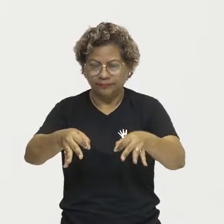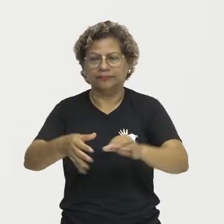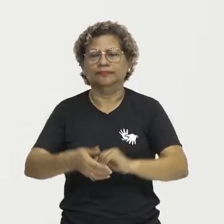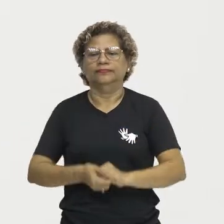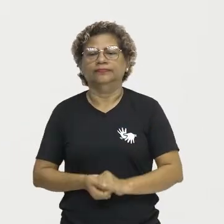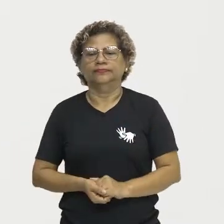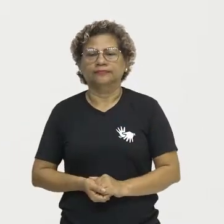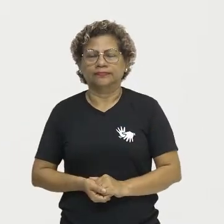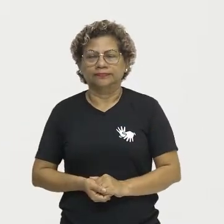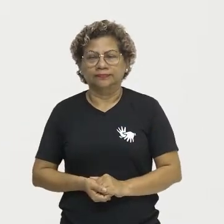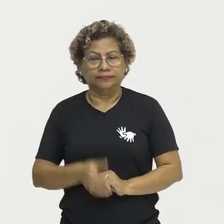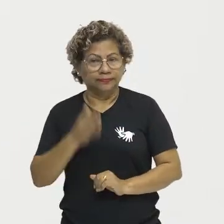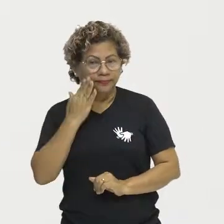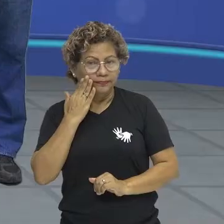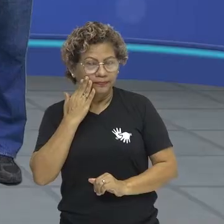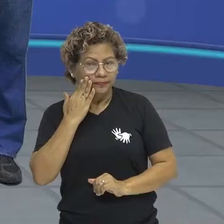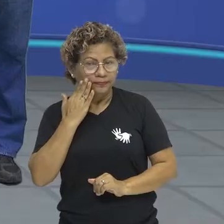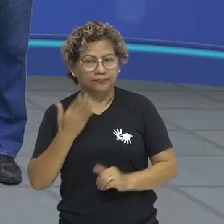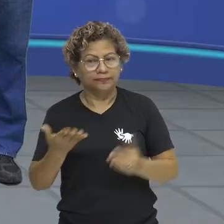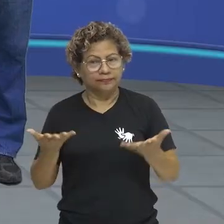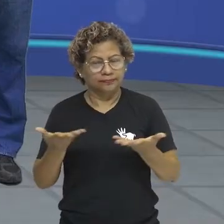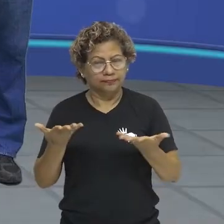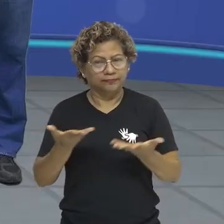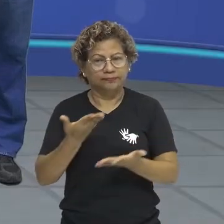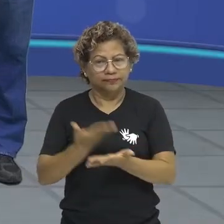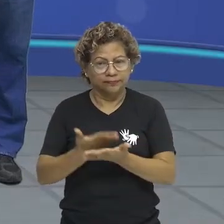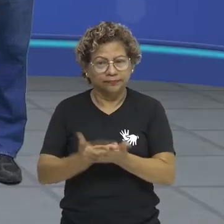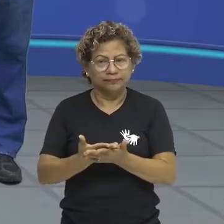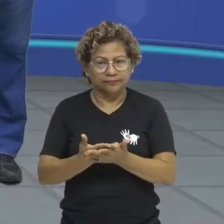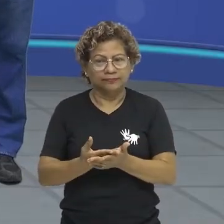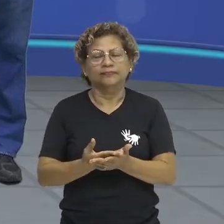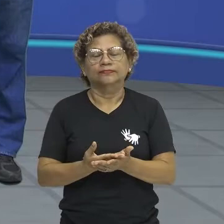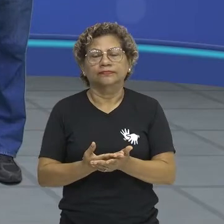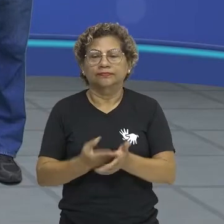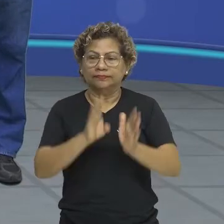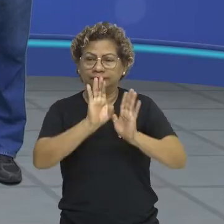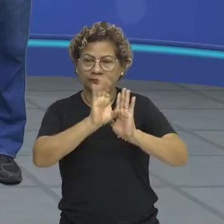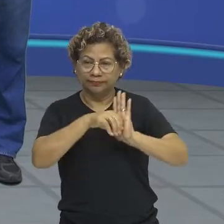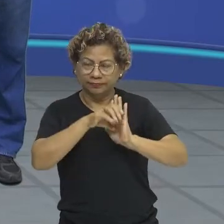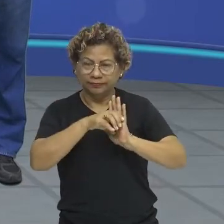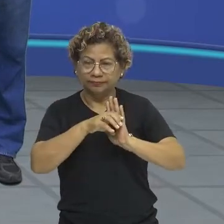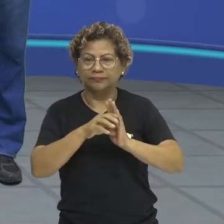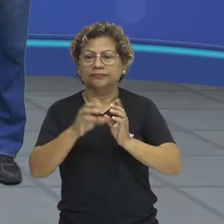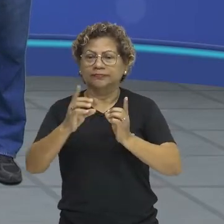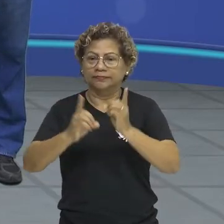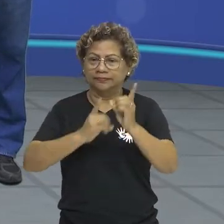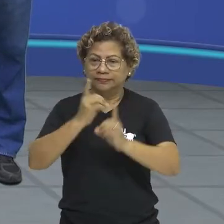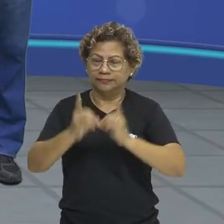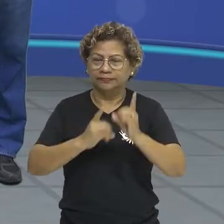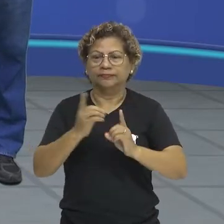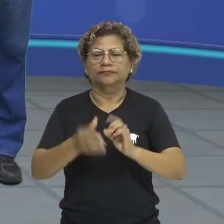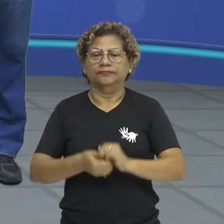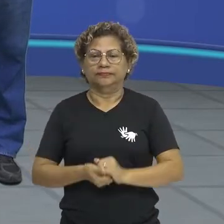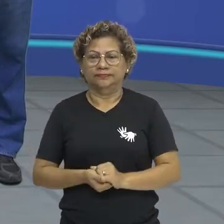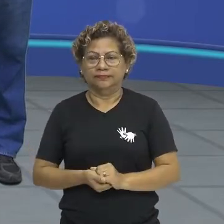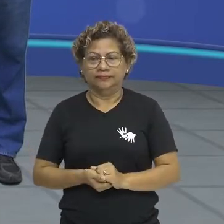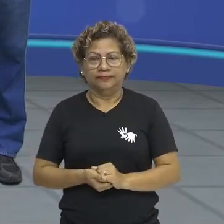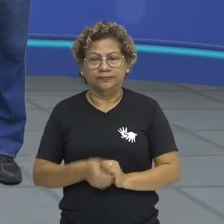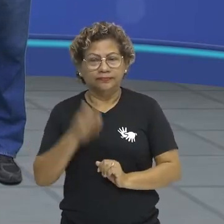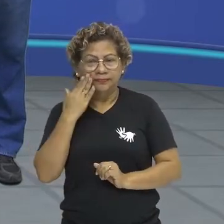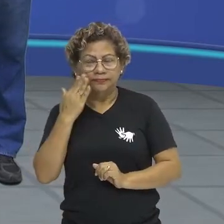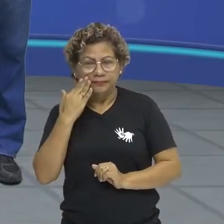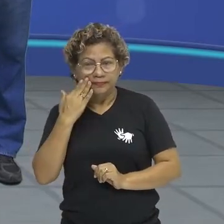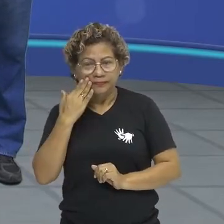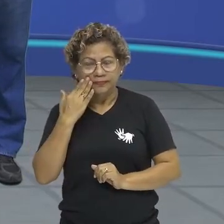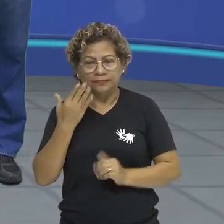Então, veja só, pessoal. Essa é a nossa definição para dinâmica, tá certo? E aí nós temos aqui, né, ao lado, nós temos